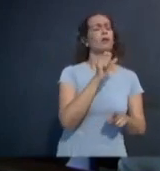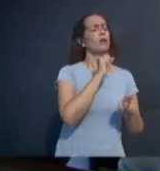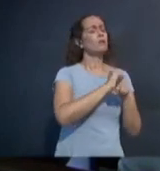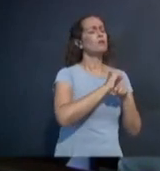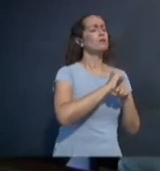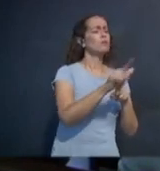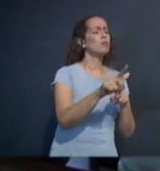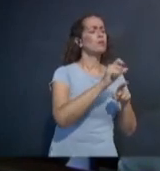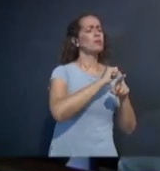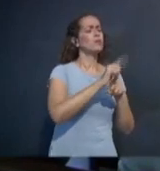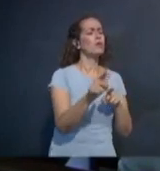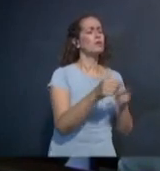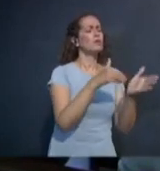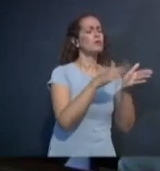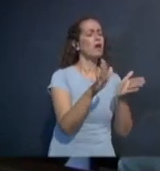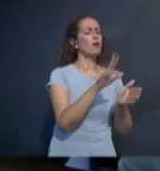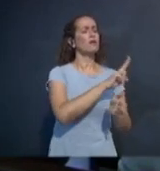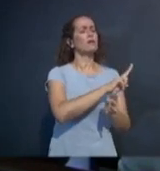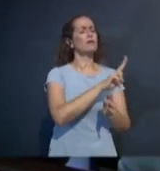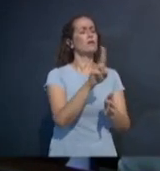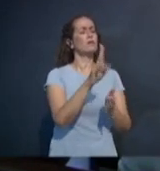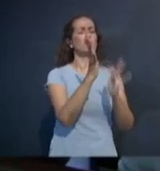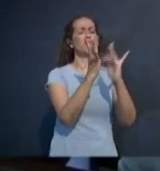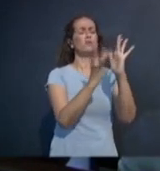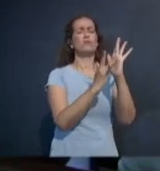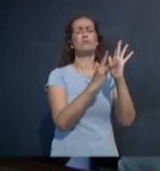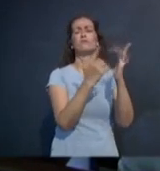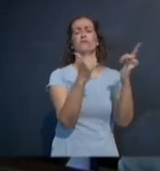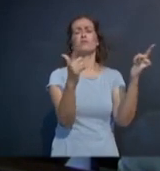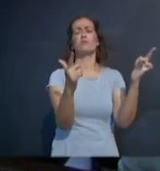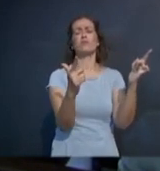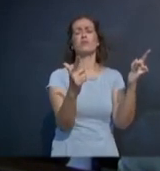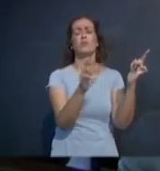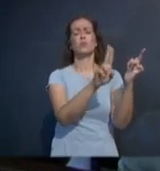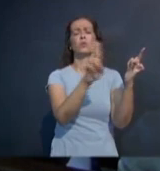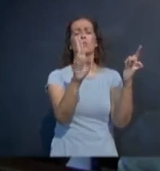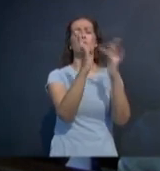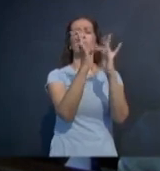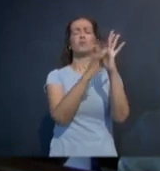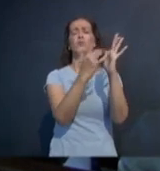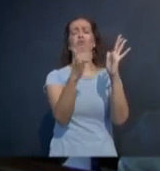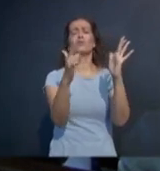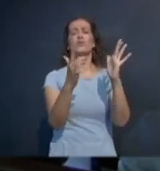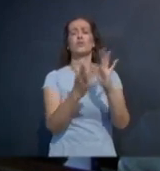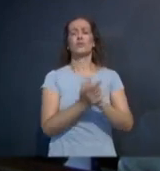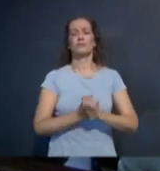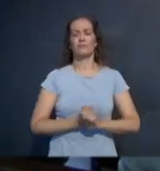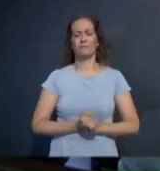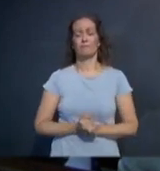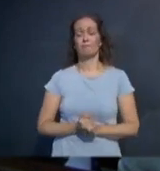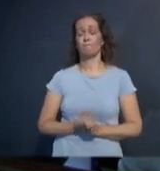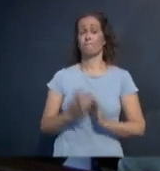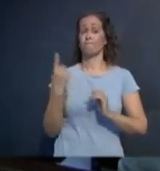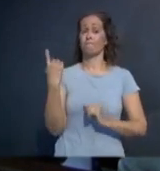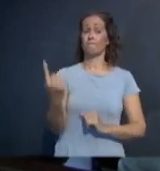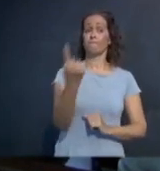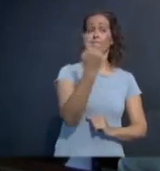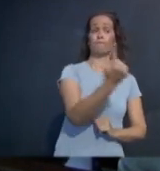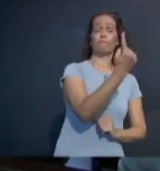sai demônio, em nome de Jesus. Que Paulo... A sua experiência é sua,